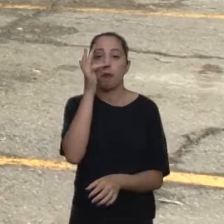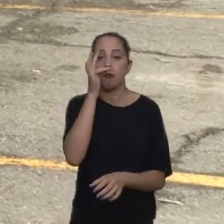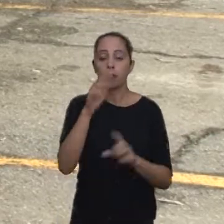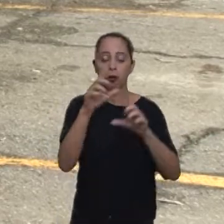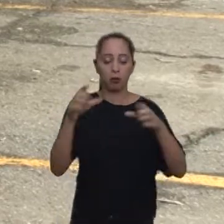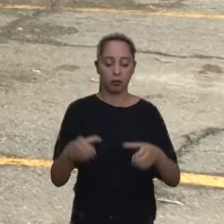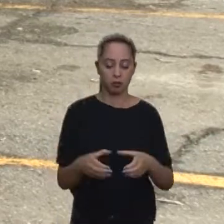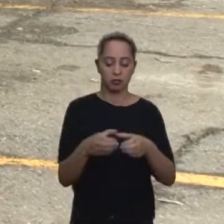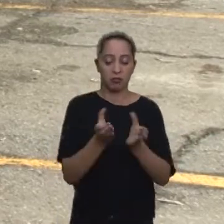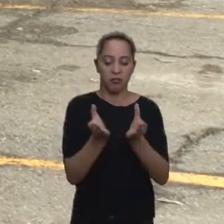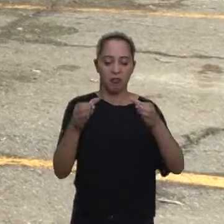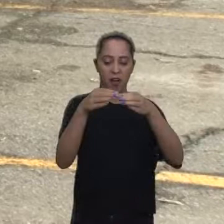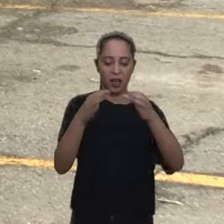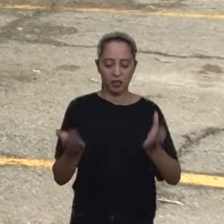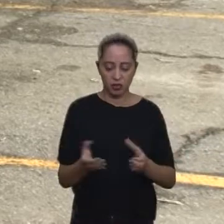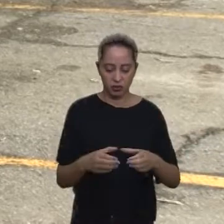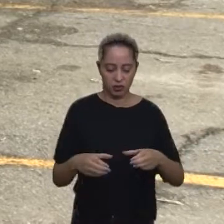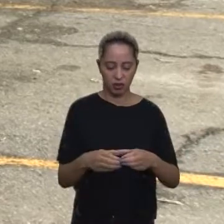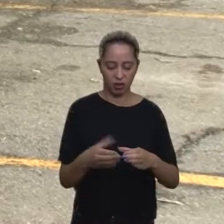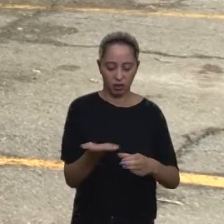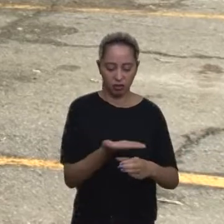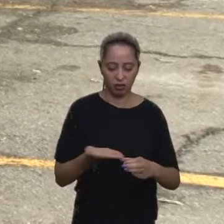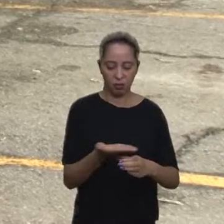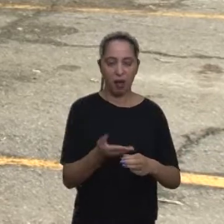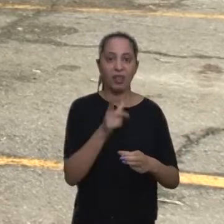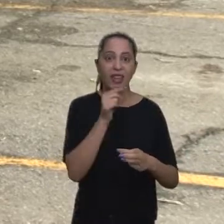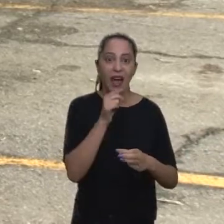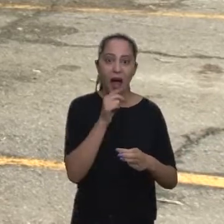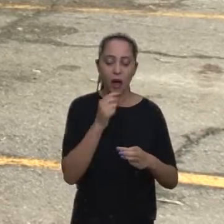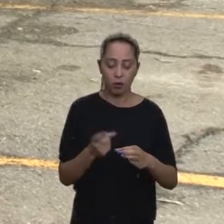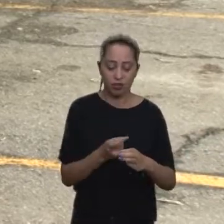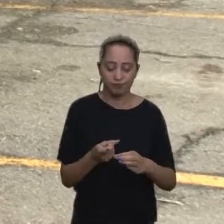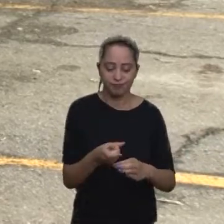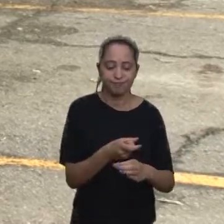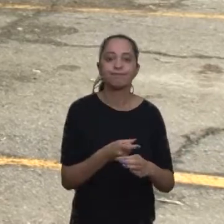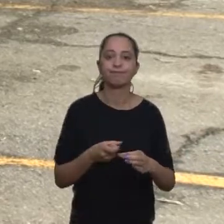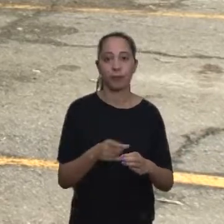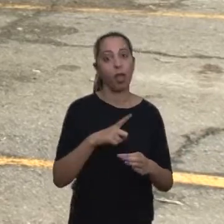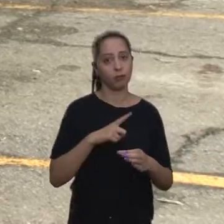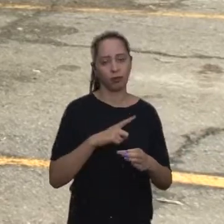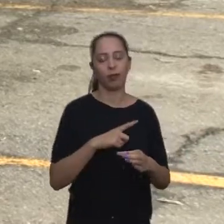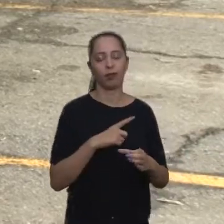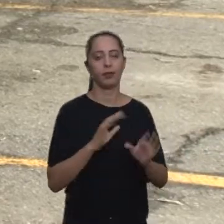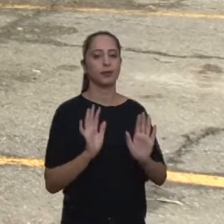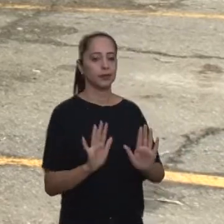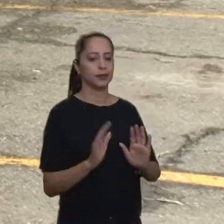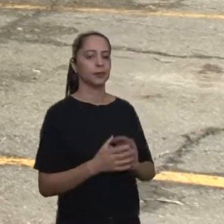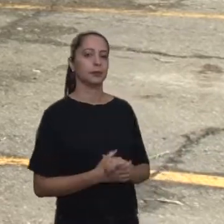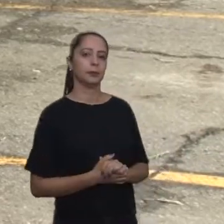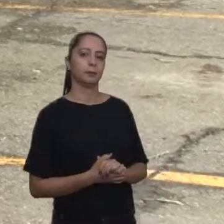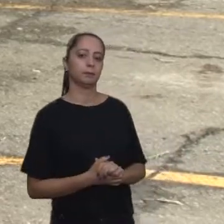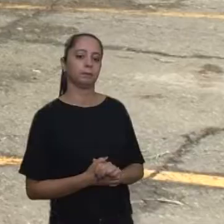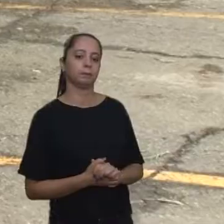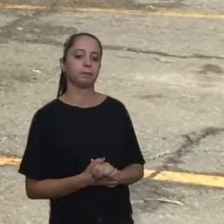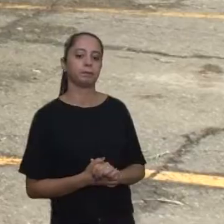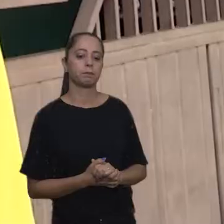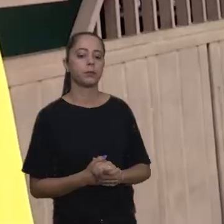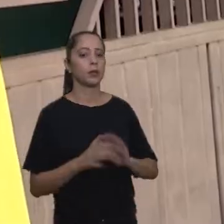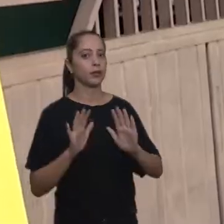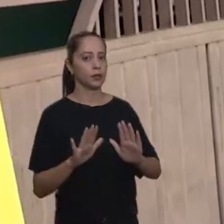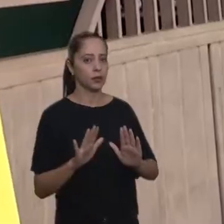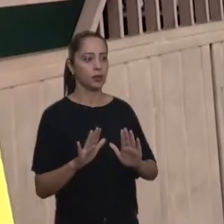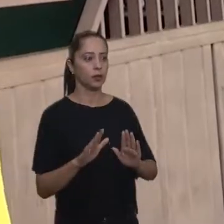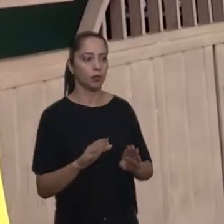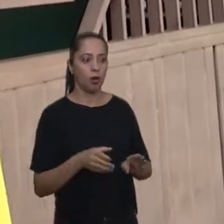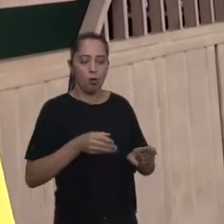pratinho de planta. Então tudo isso acabam sendo itens, né, que fazem parte ali da orientação do agente com o morador.